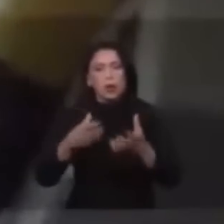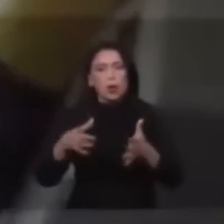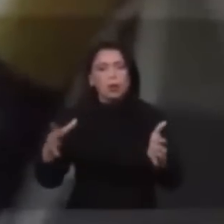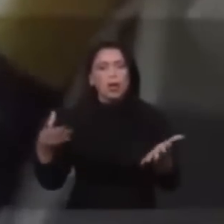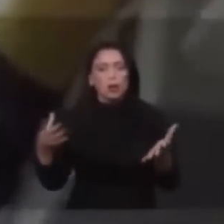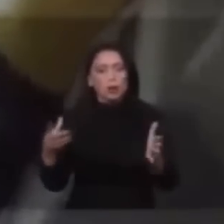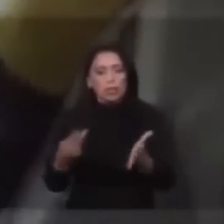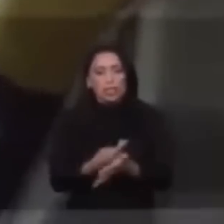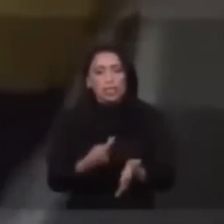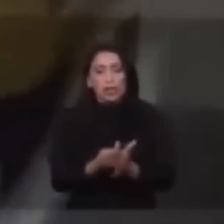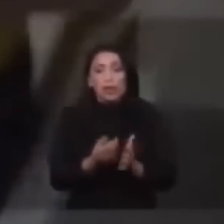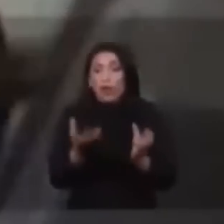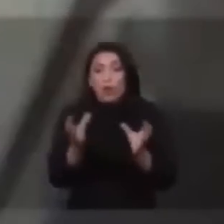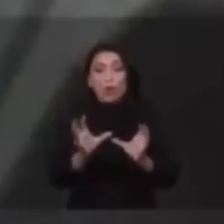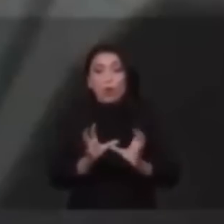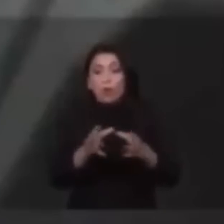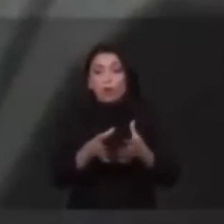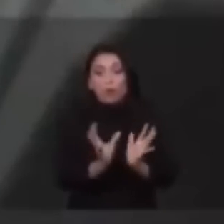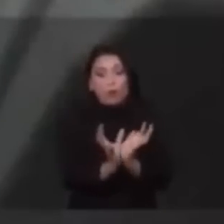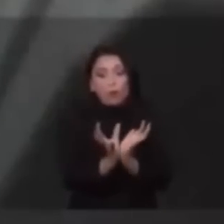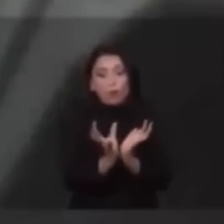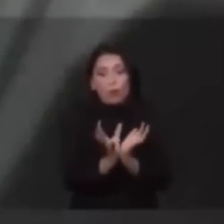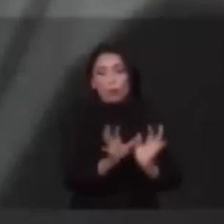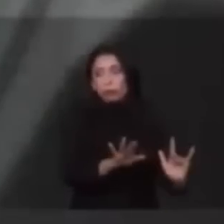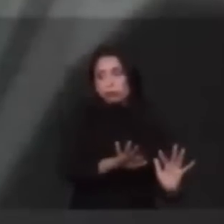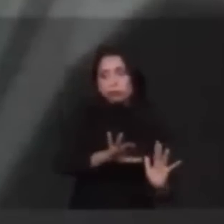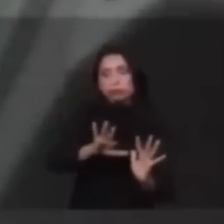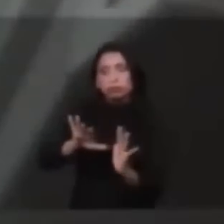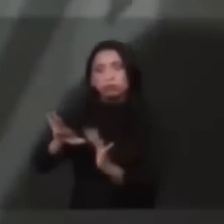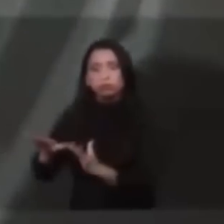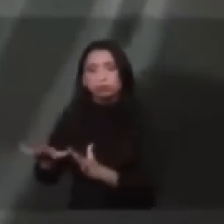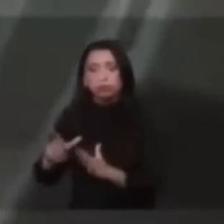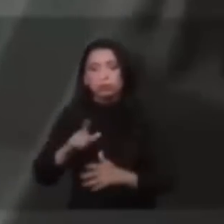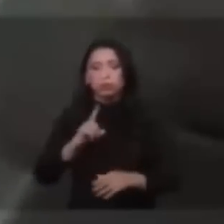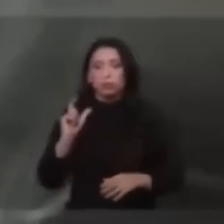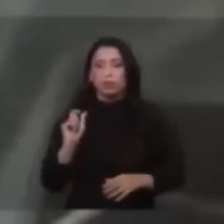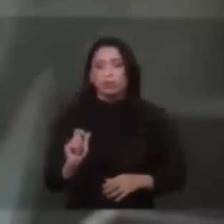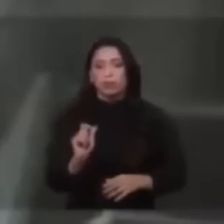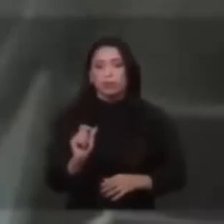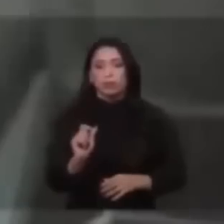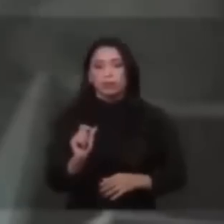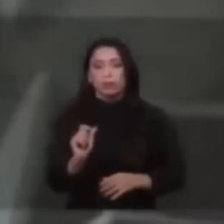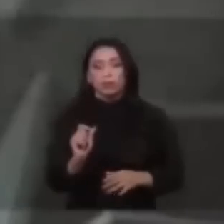Turma do outro instigando é um induzindo